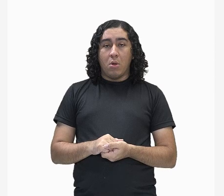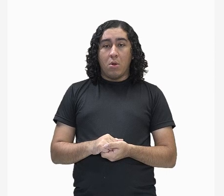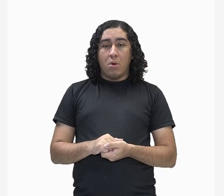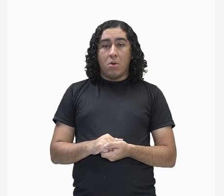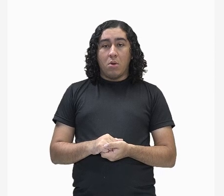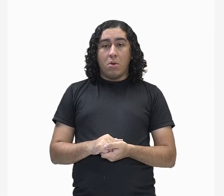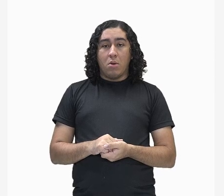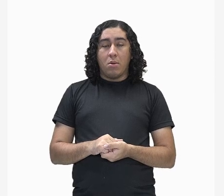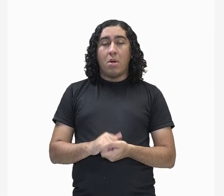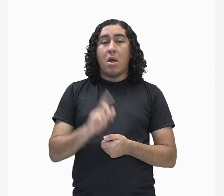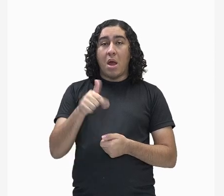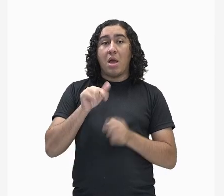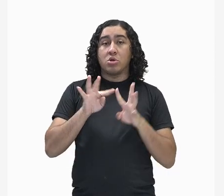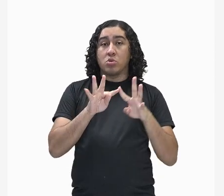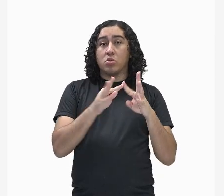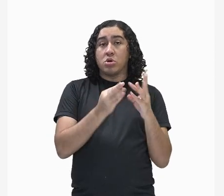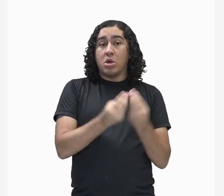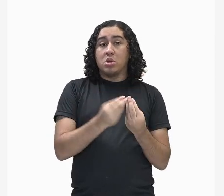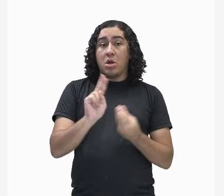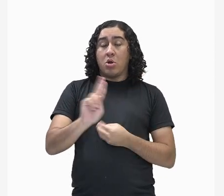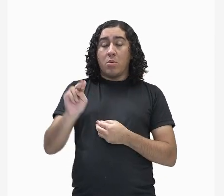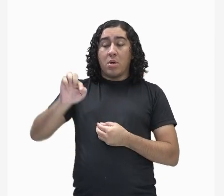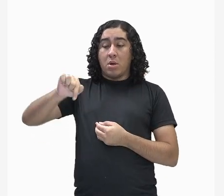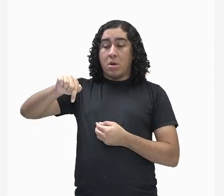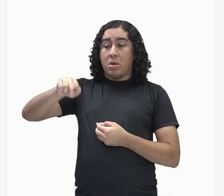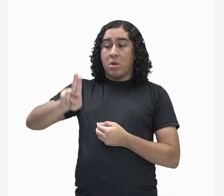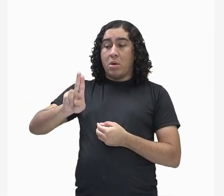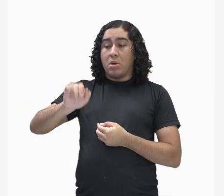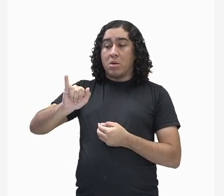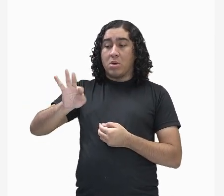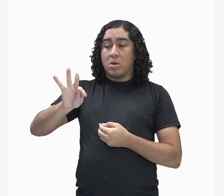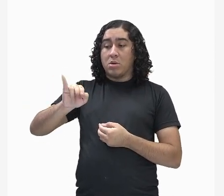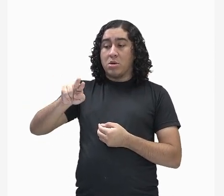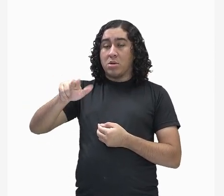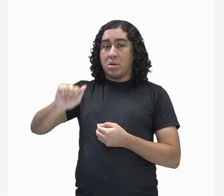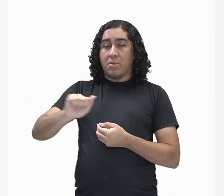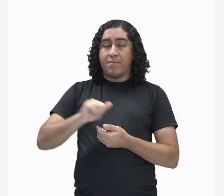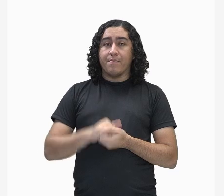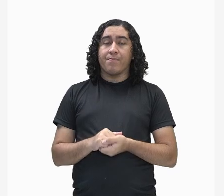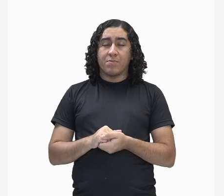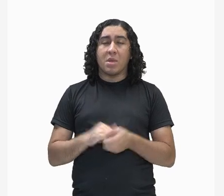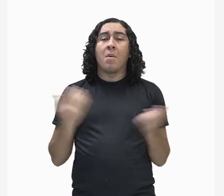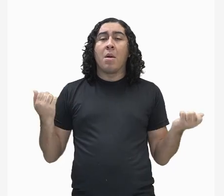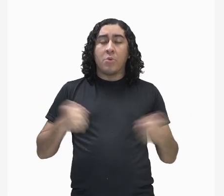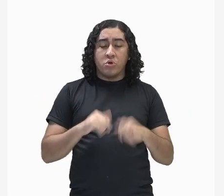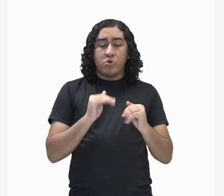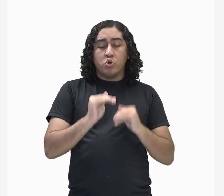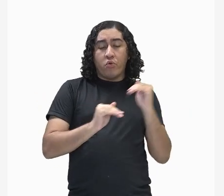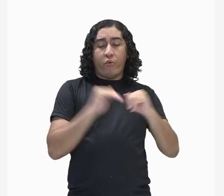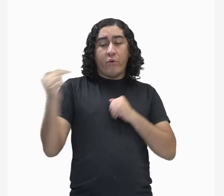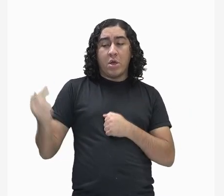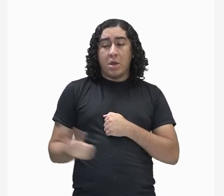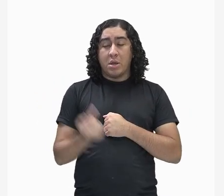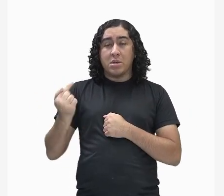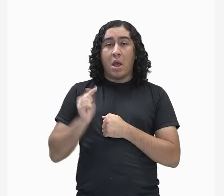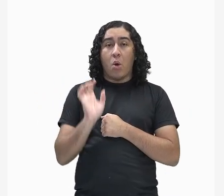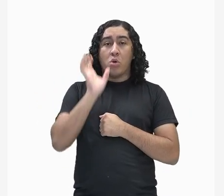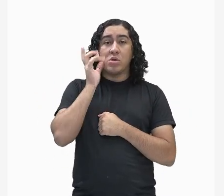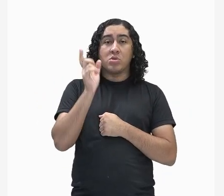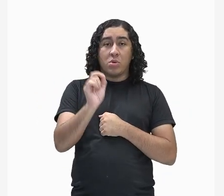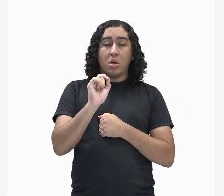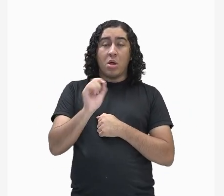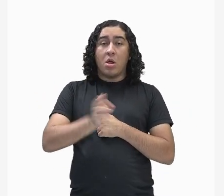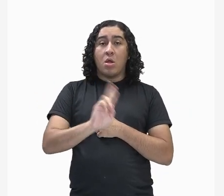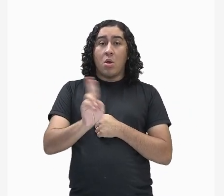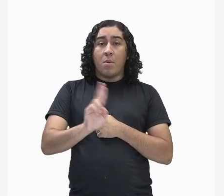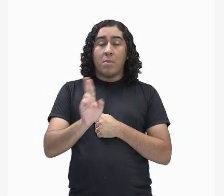exoesqueleto quitinoso. E aí, para que ele consiga crescer, para que ele consiga se desenvolver, ocorre um processo chamado